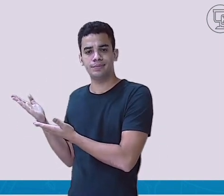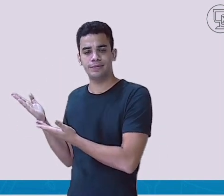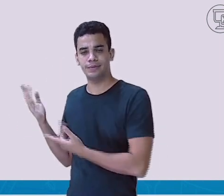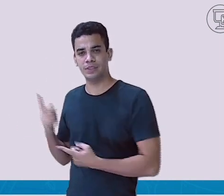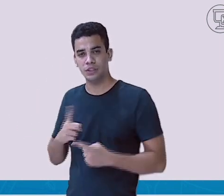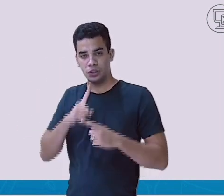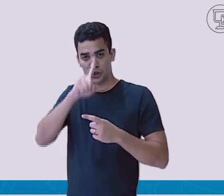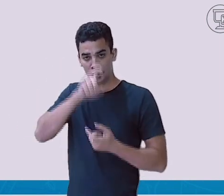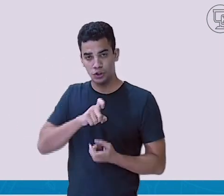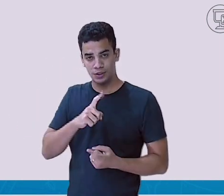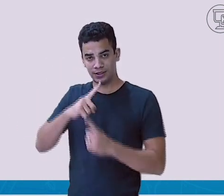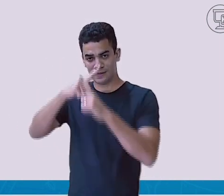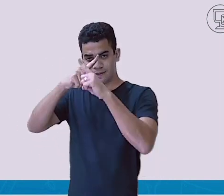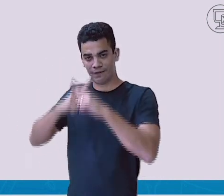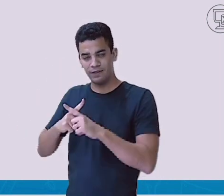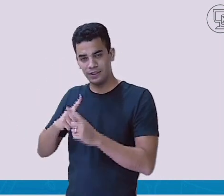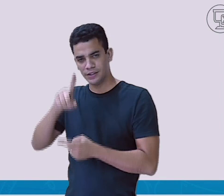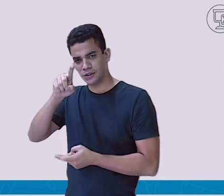A.